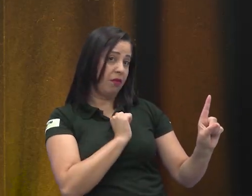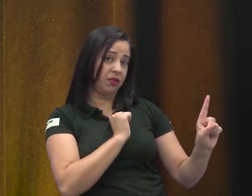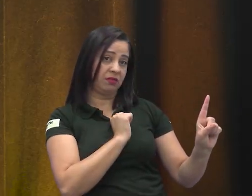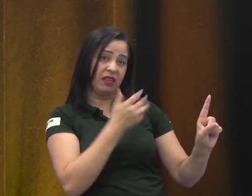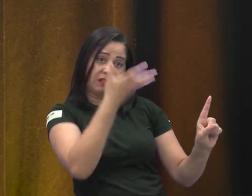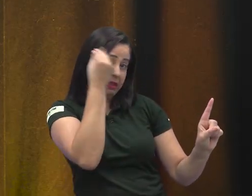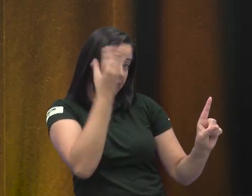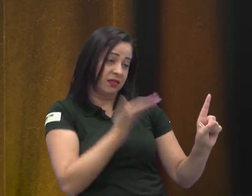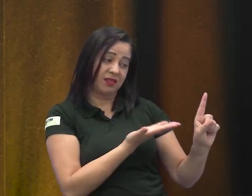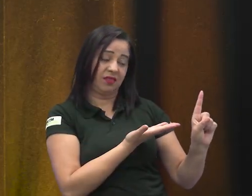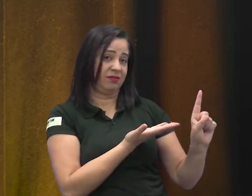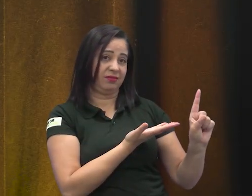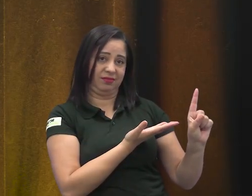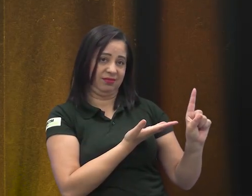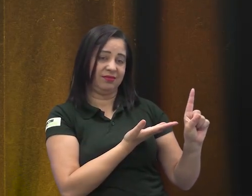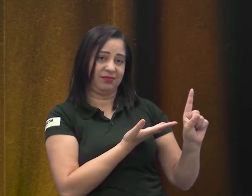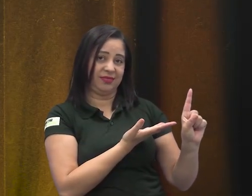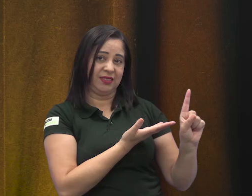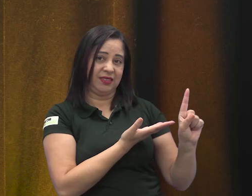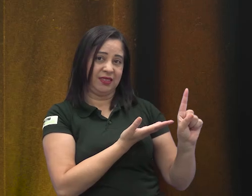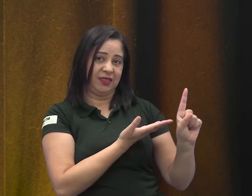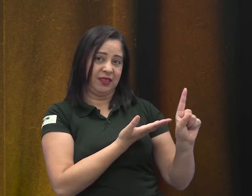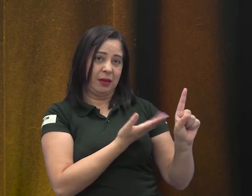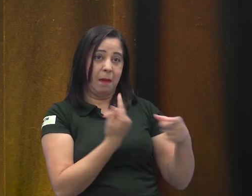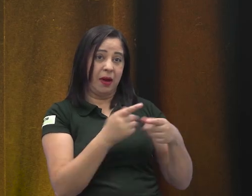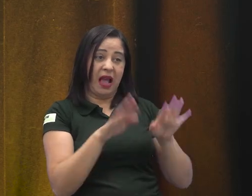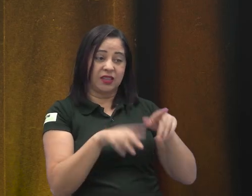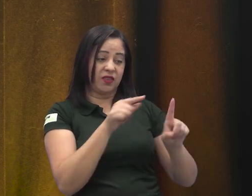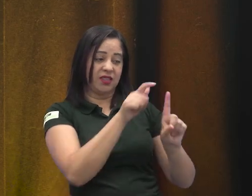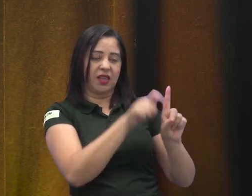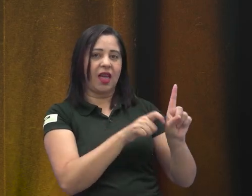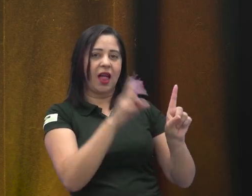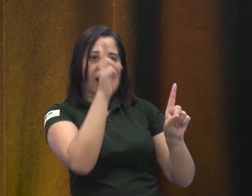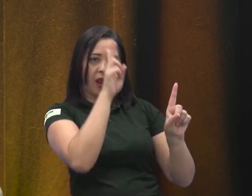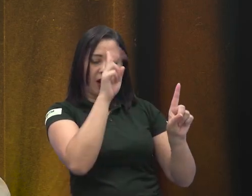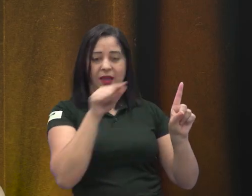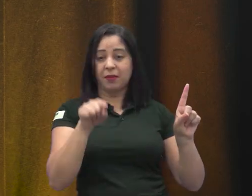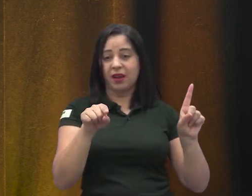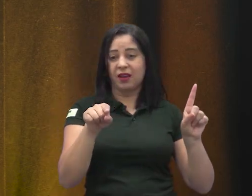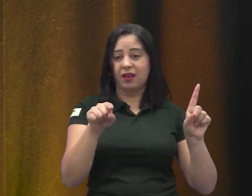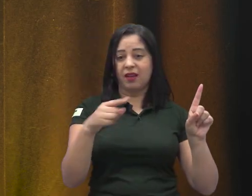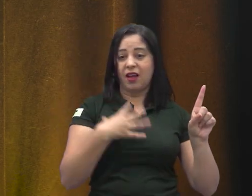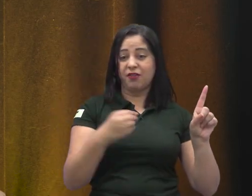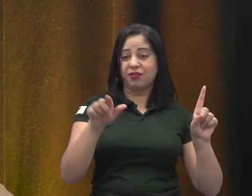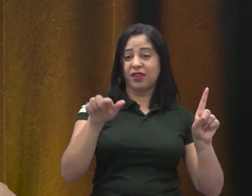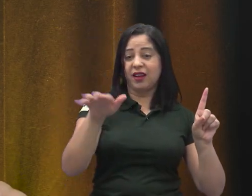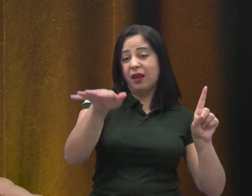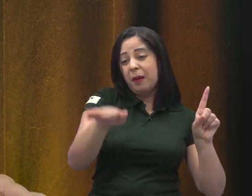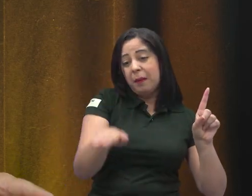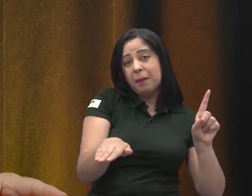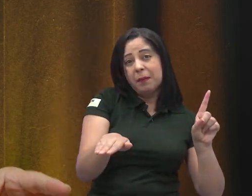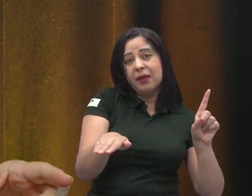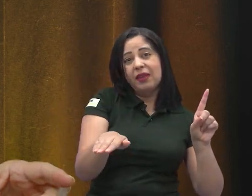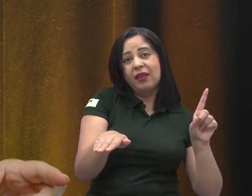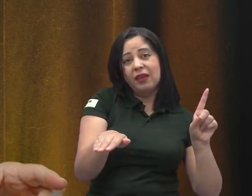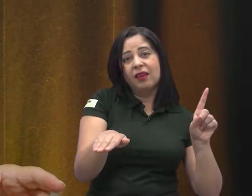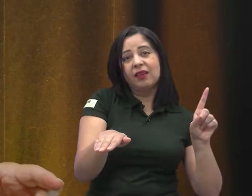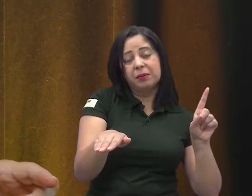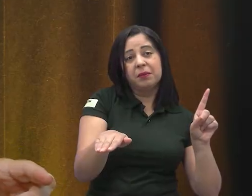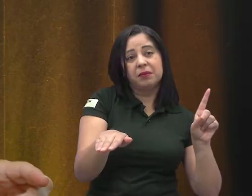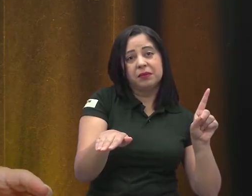esqueceu. Né? Ela tem horas que ela lembra da filha quando criança, porque é até